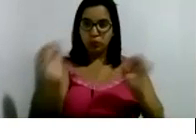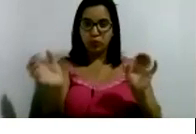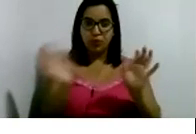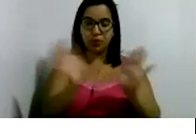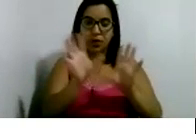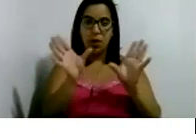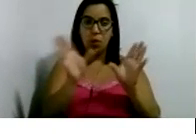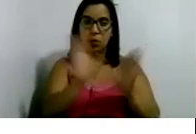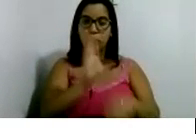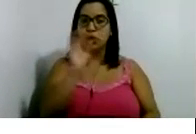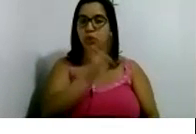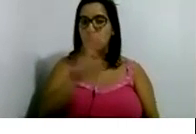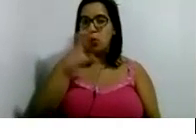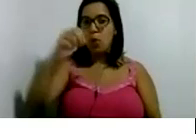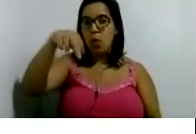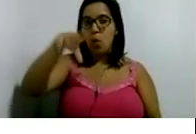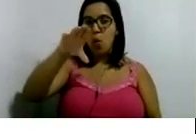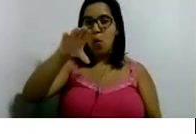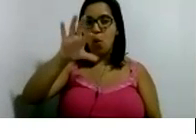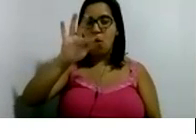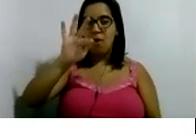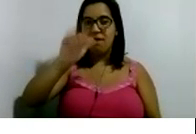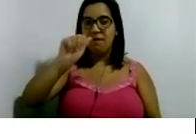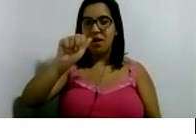chama ducto ónfalo-entérico.